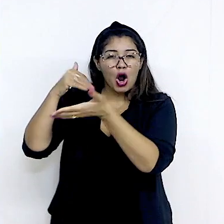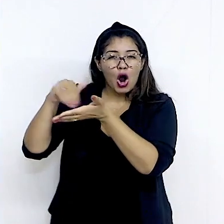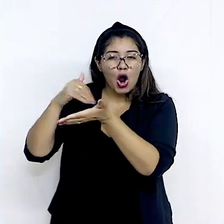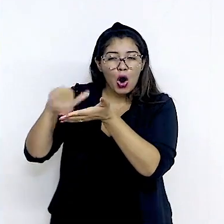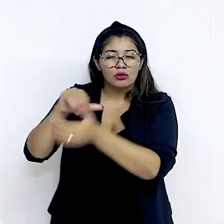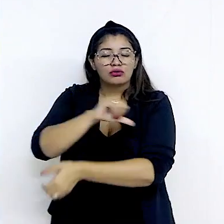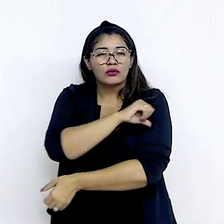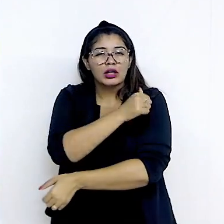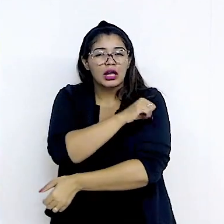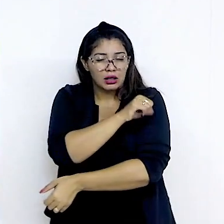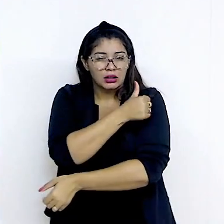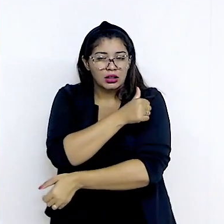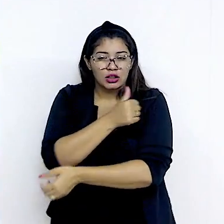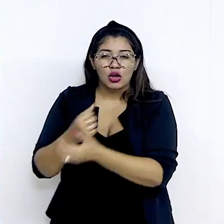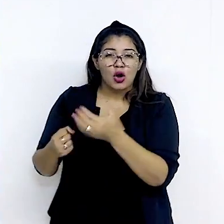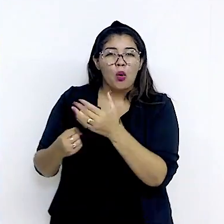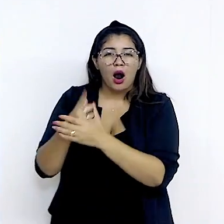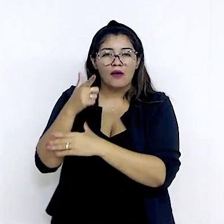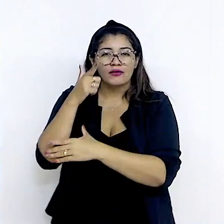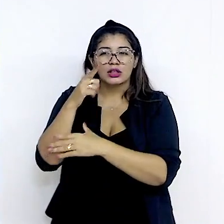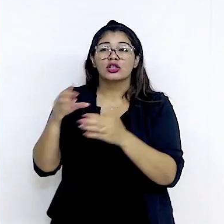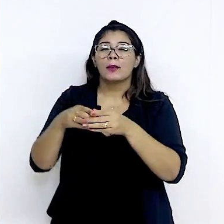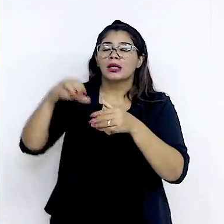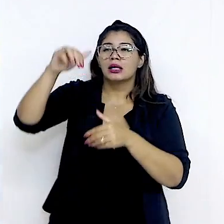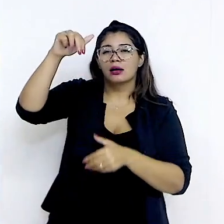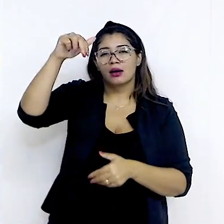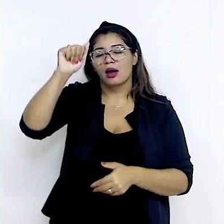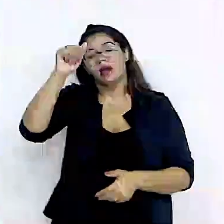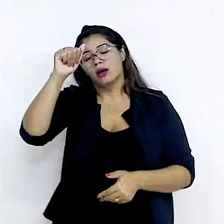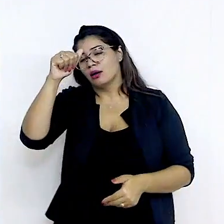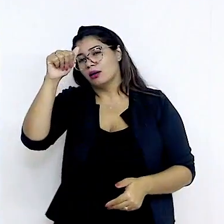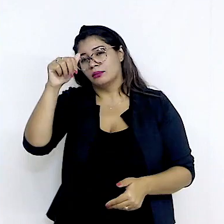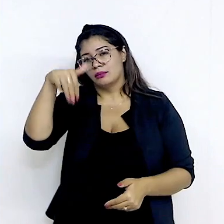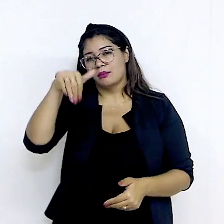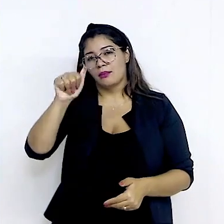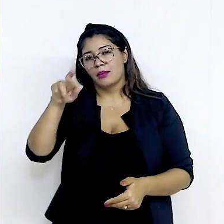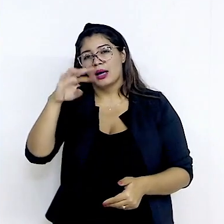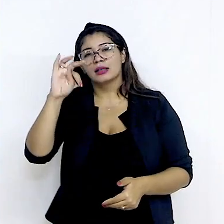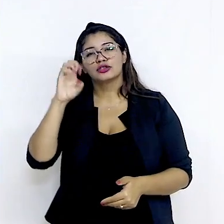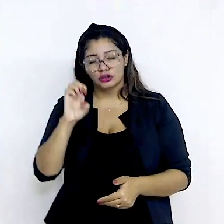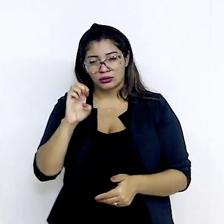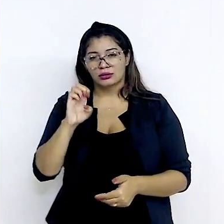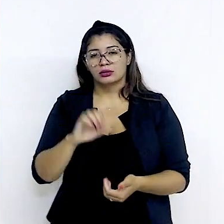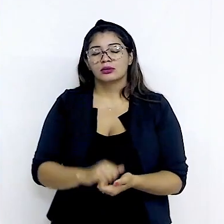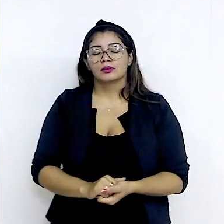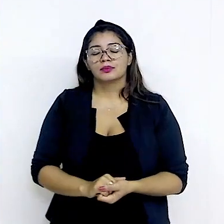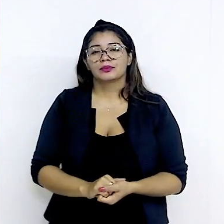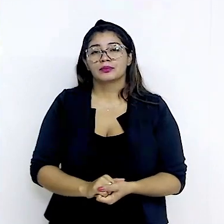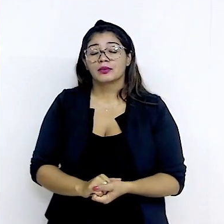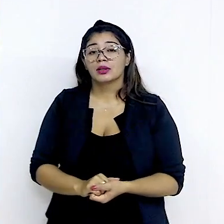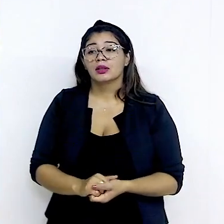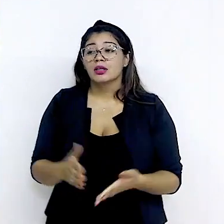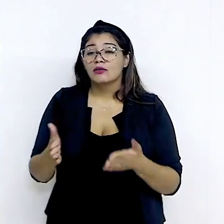Rio de Janeiro. Os Emirados lançaram uma sonda a Marte, como os senhores sabem, que está orbitando em Marte. E